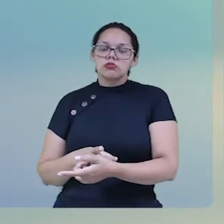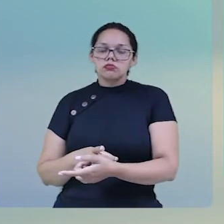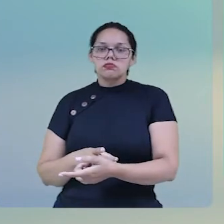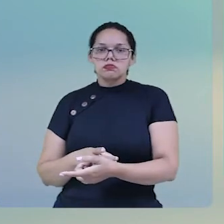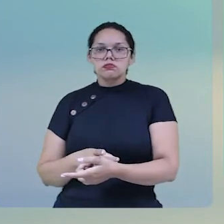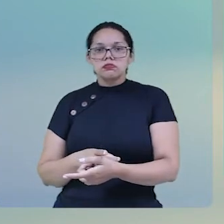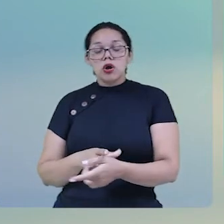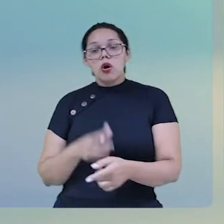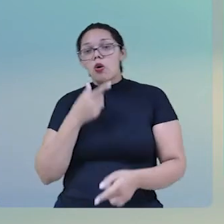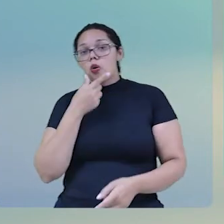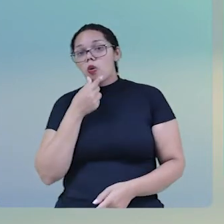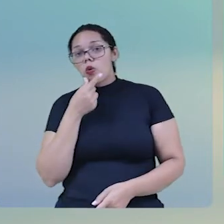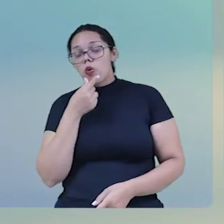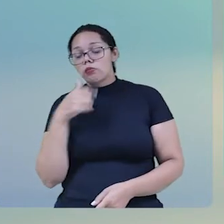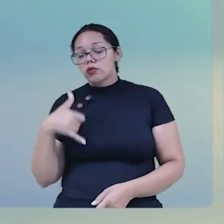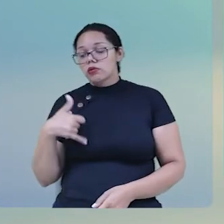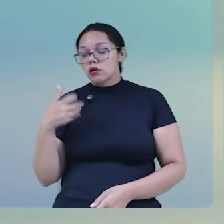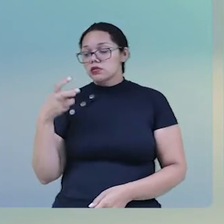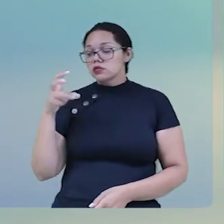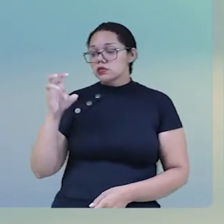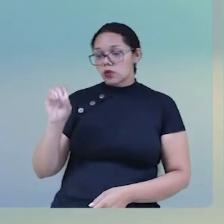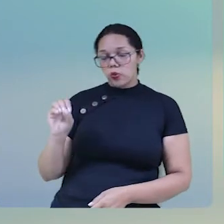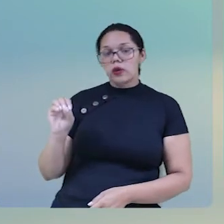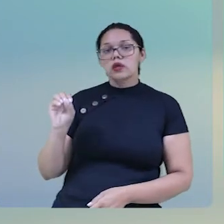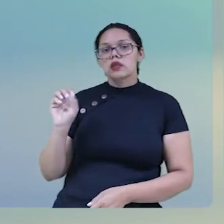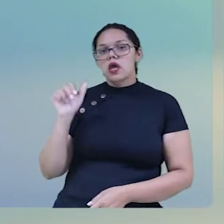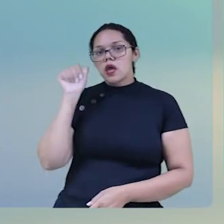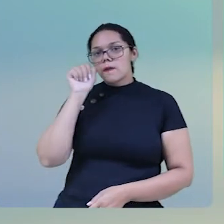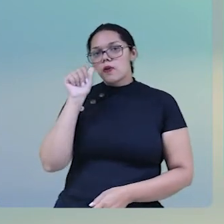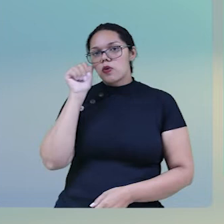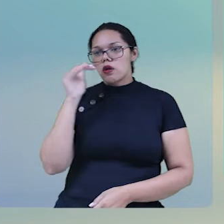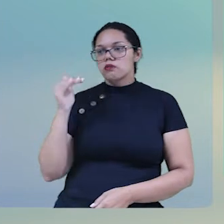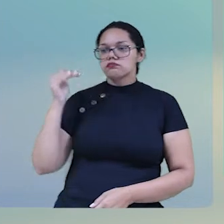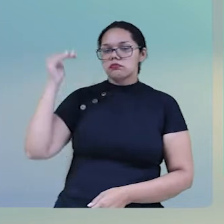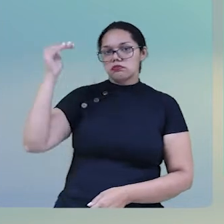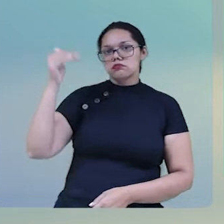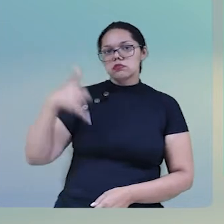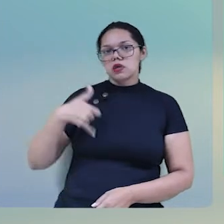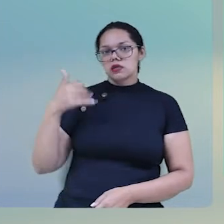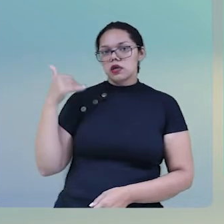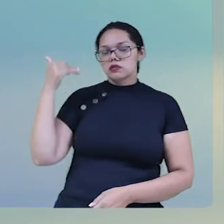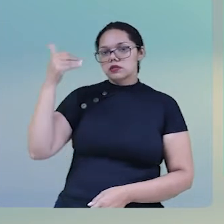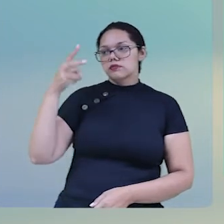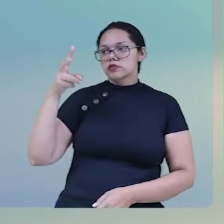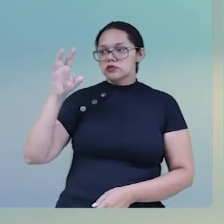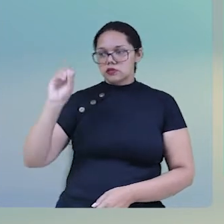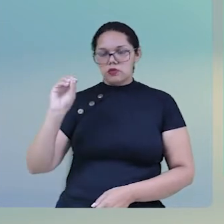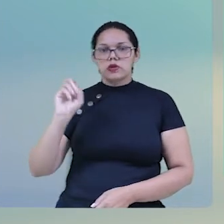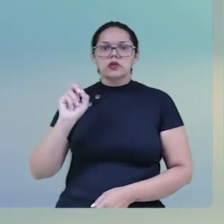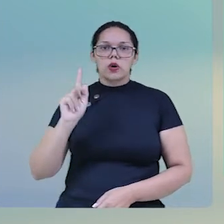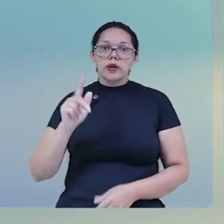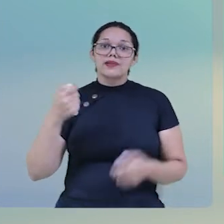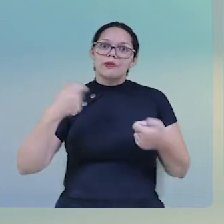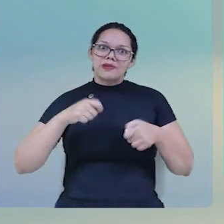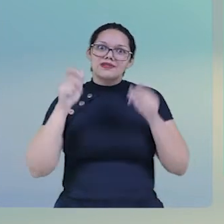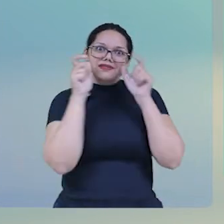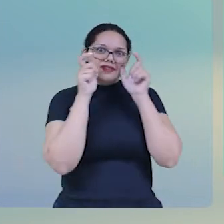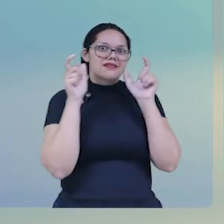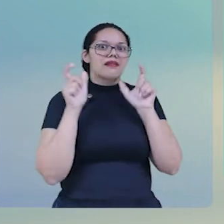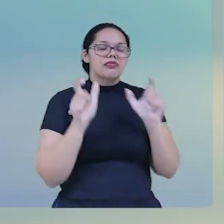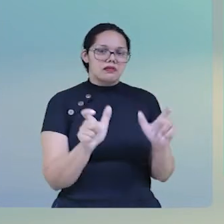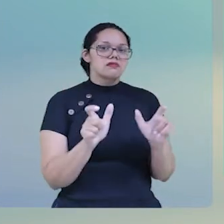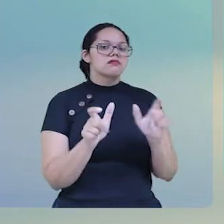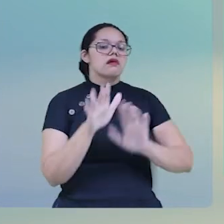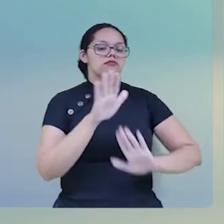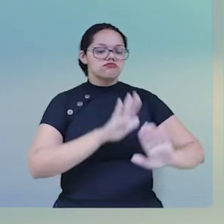hipertensão, homens até 50 anos e as mulheres acima de 50 anos. Então, é preciso ter bastante